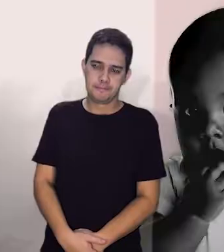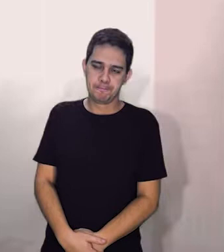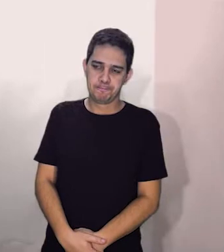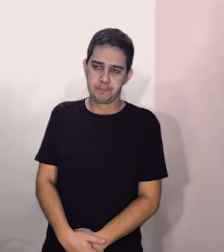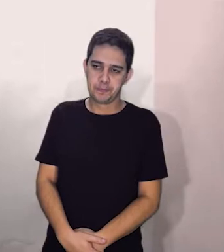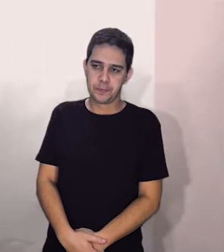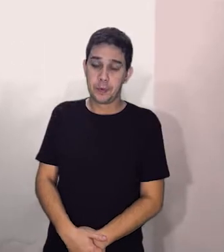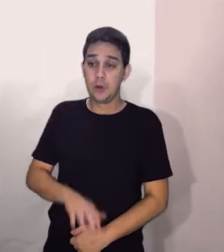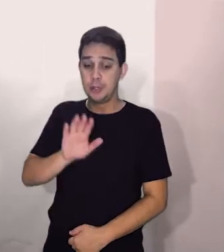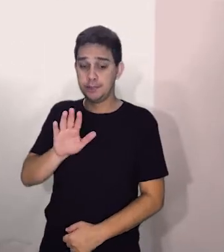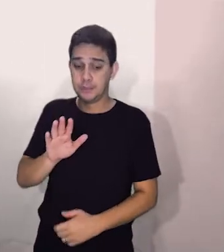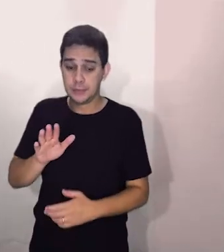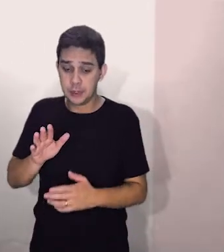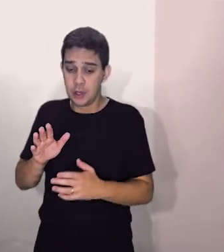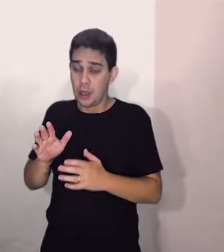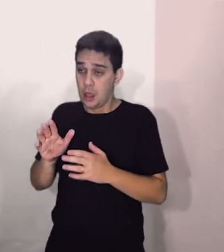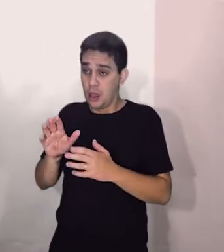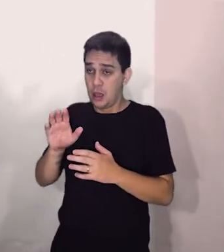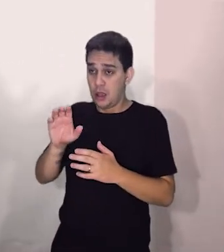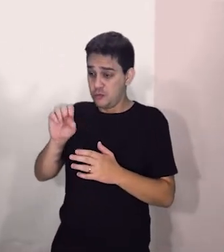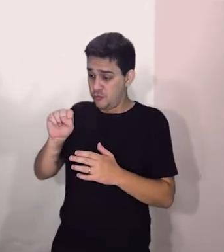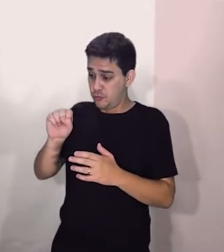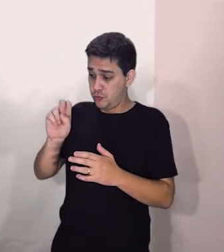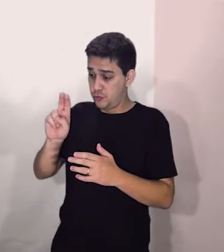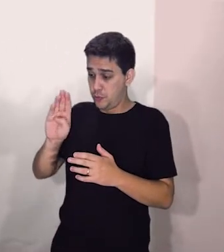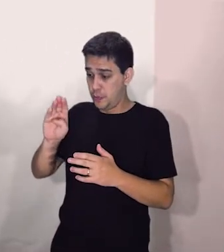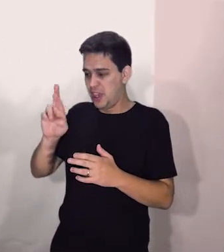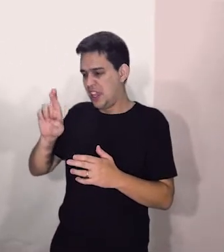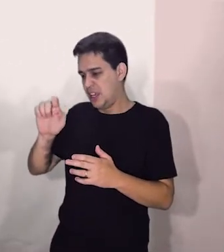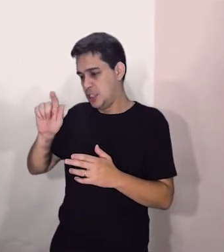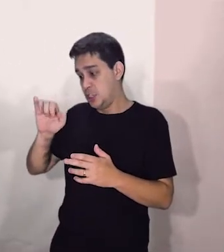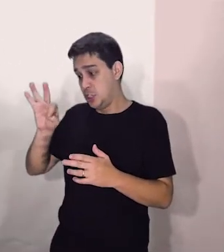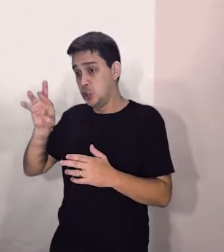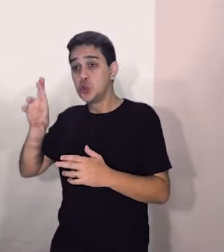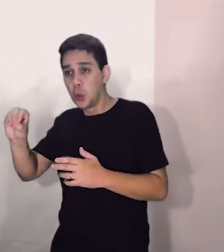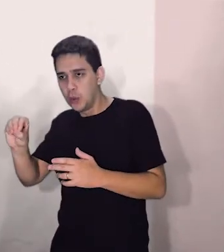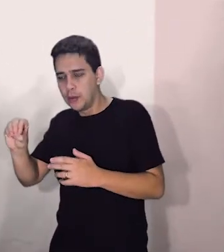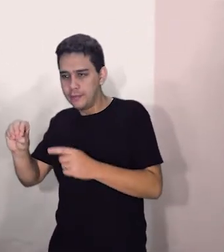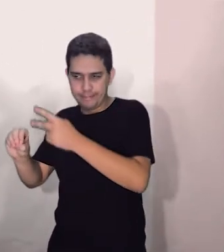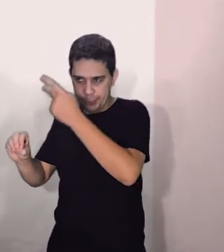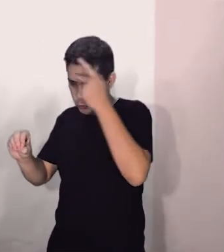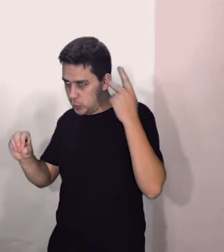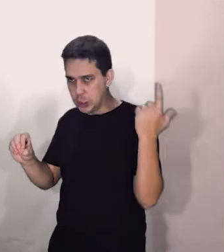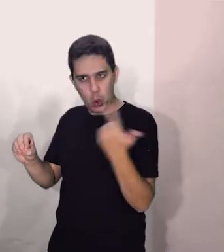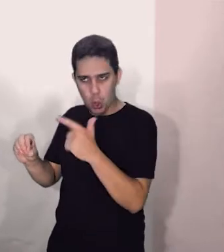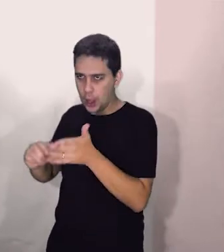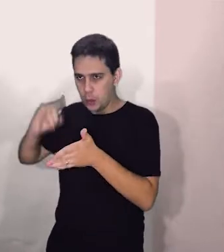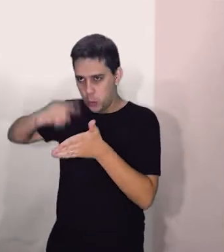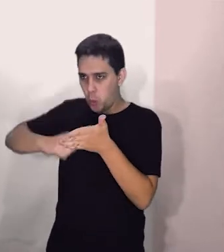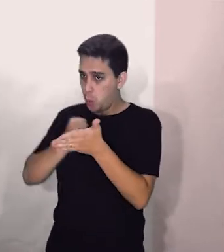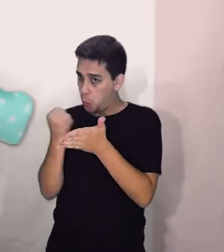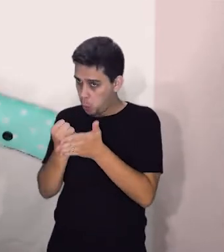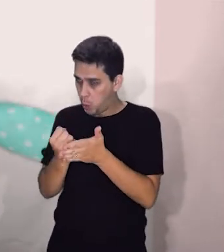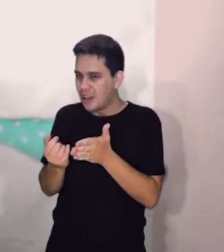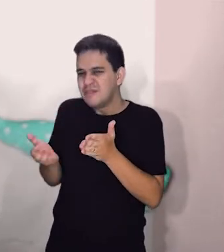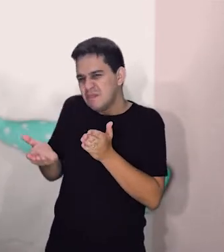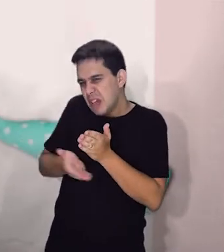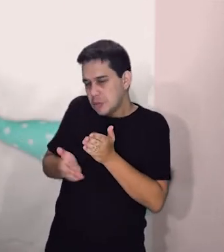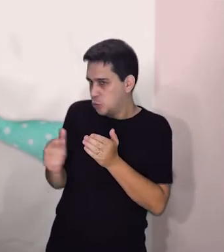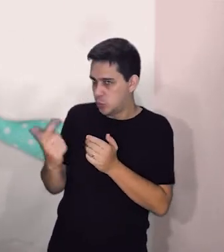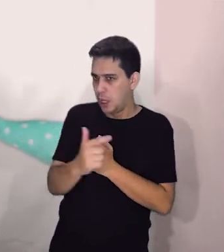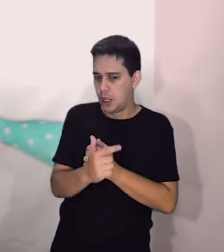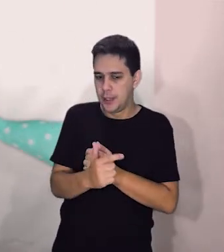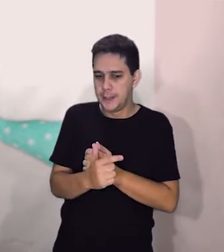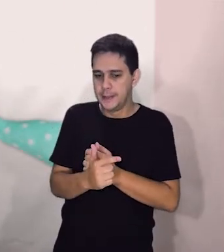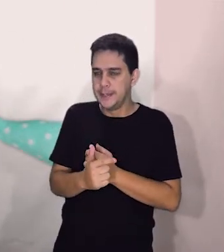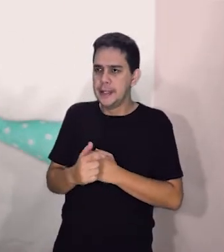questão de justiça, não é a questão que se interessa, tem que passar no judiciário sempre, não é bem isso. Na